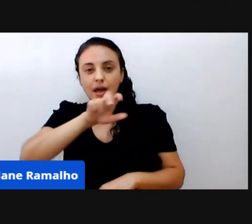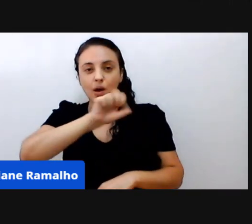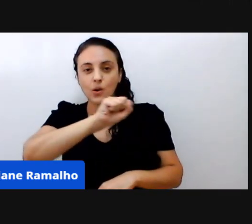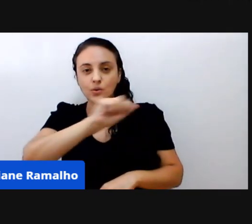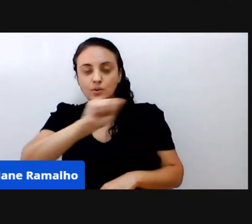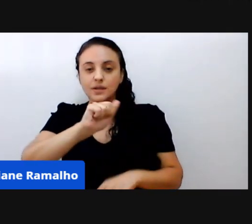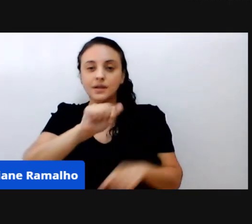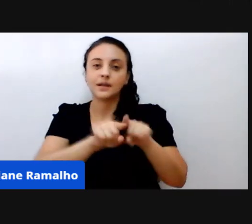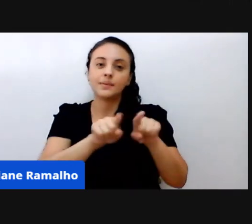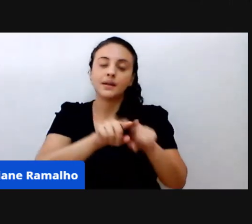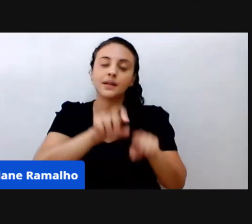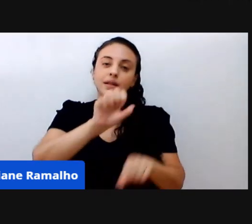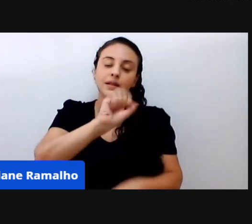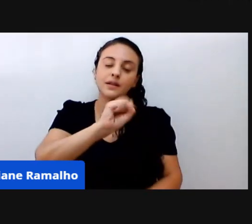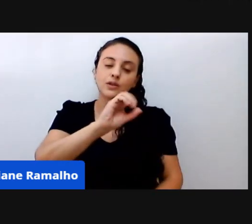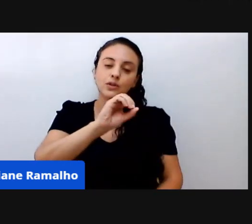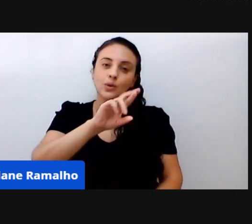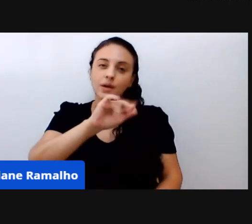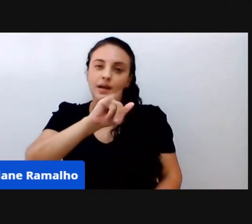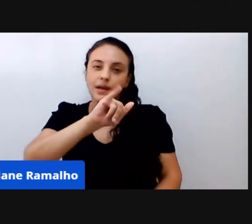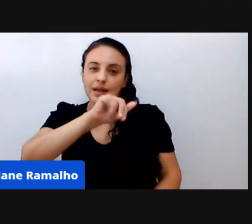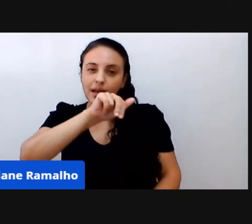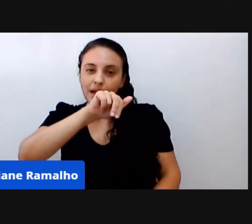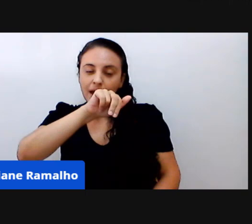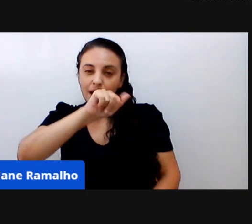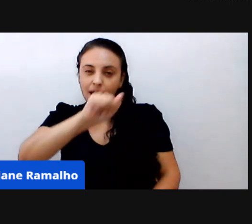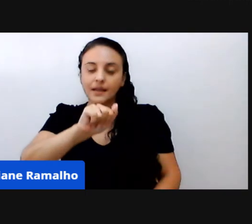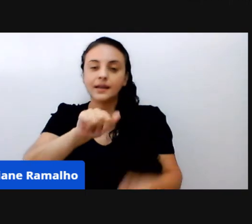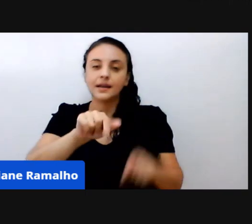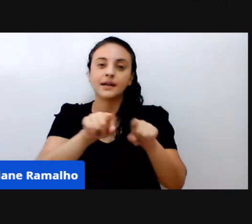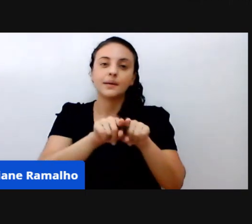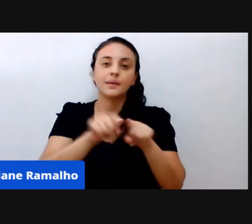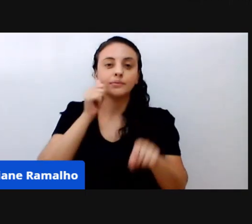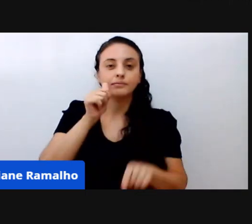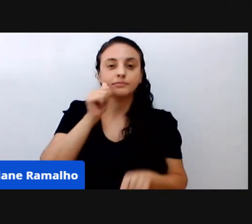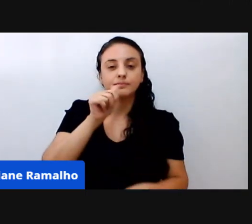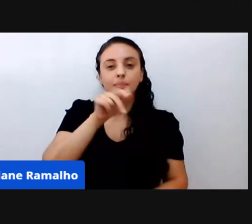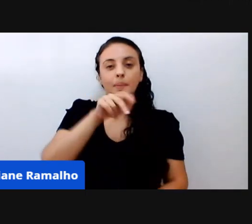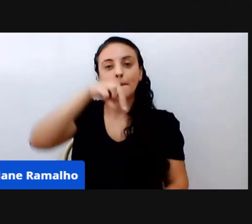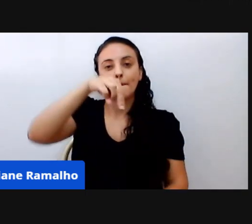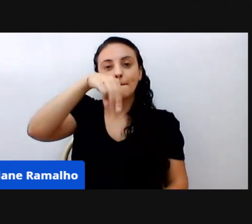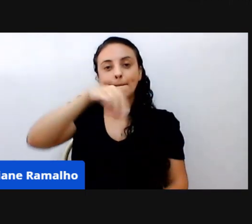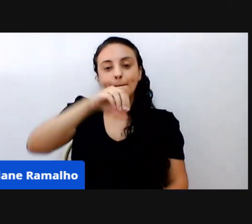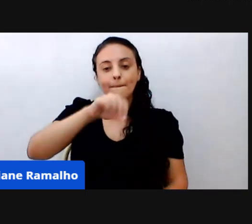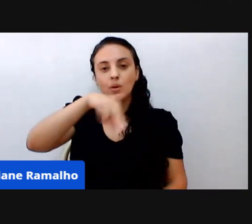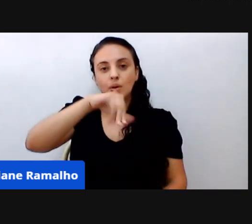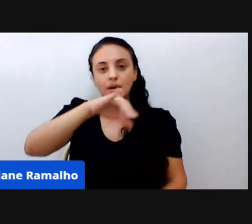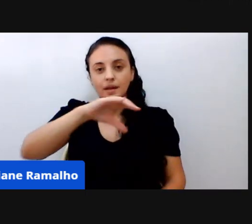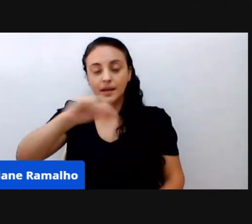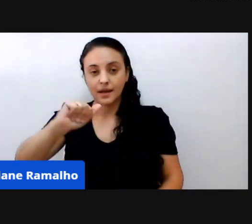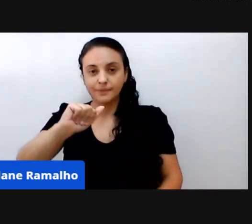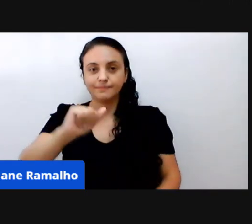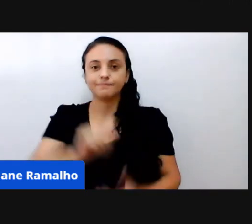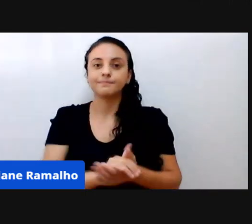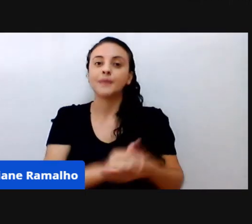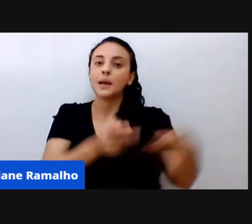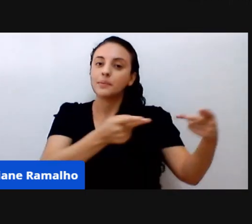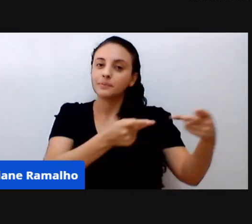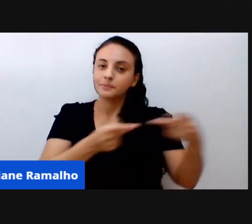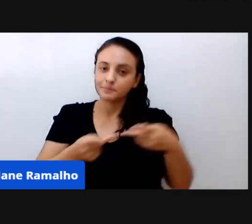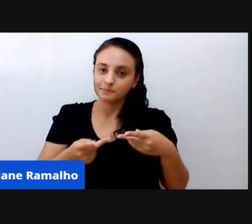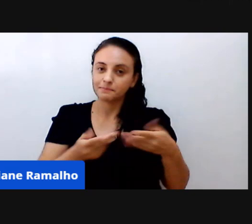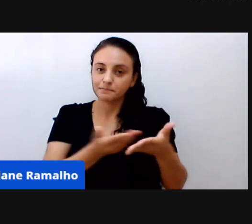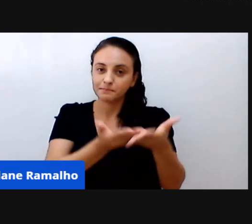da professora Mônica, registrar aqui os nossos agradecimentos, as boas-vindas, para mais esse momento de formação